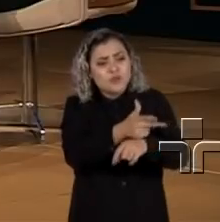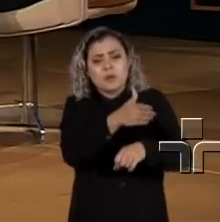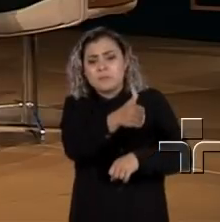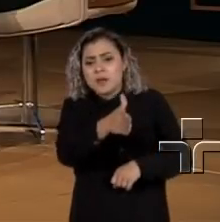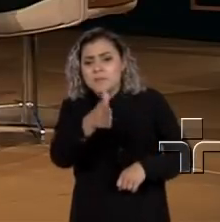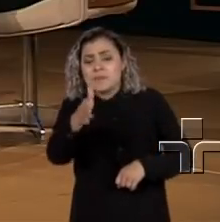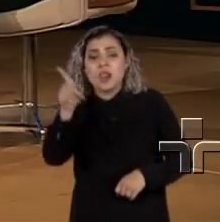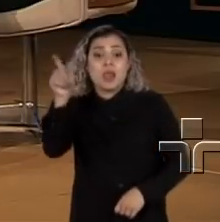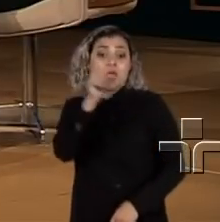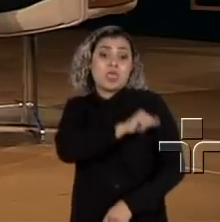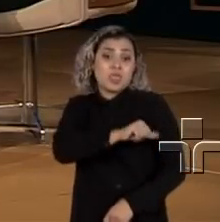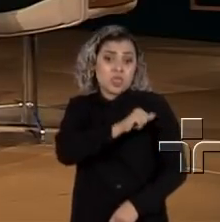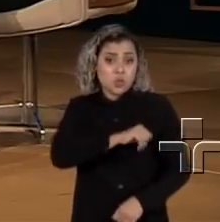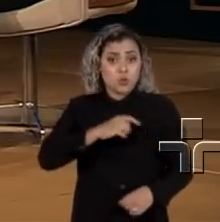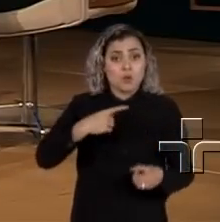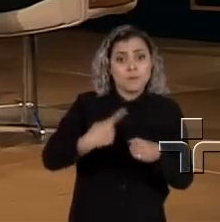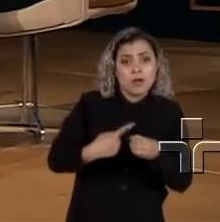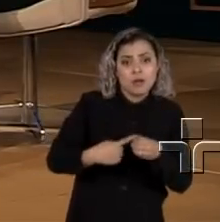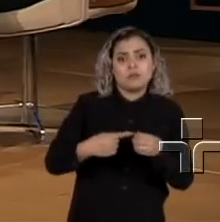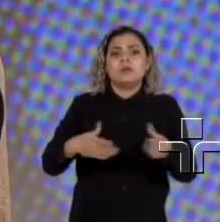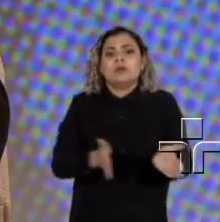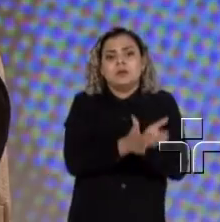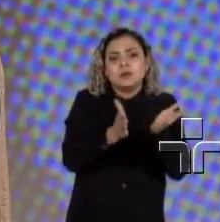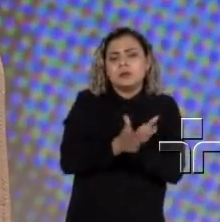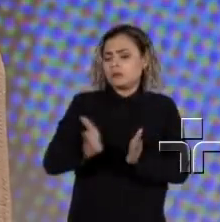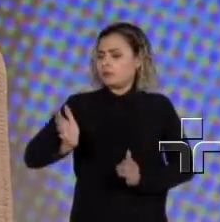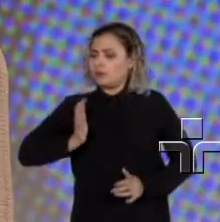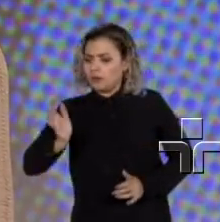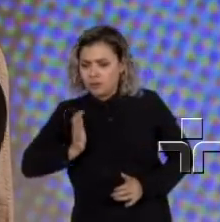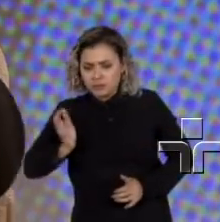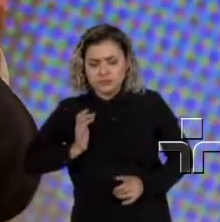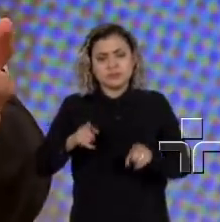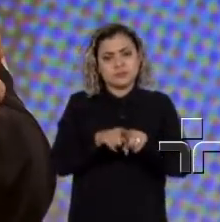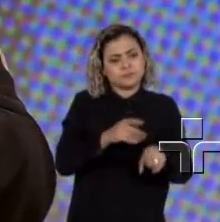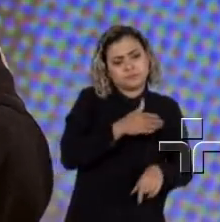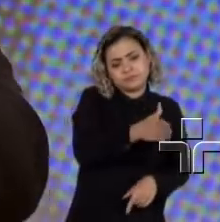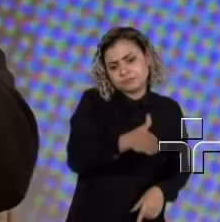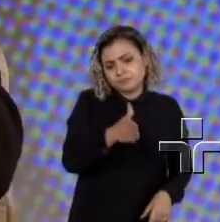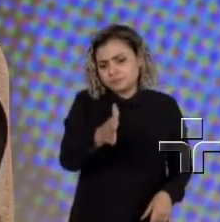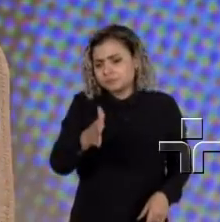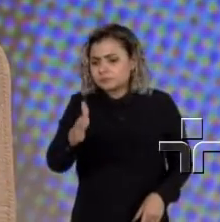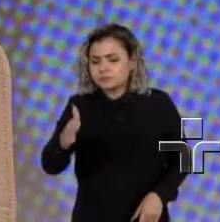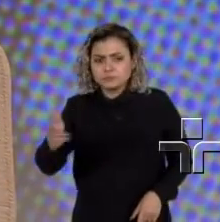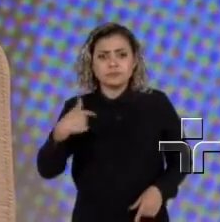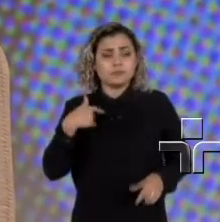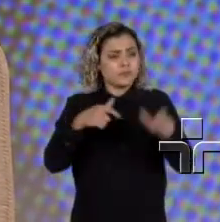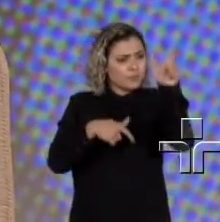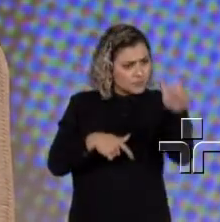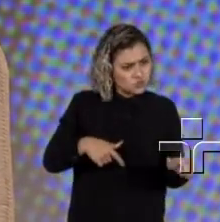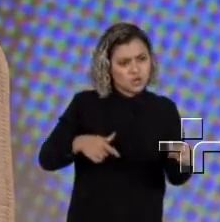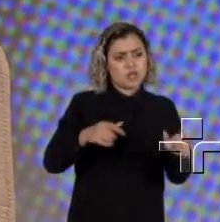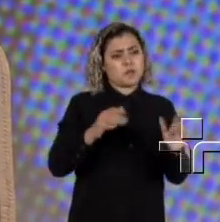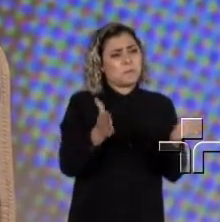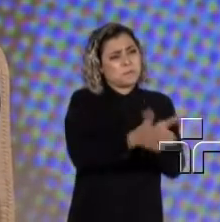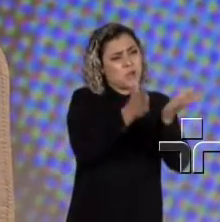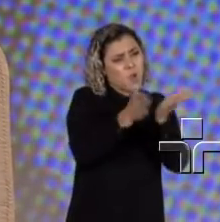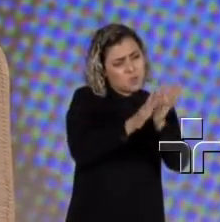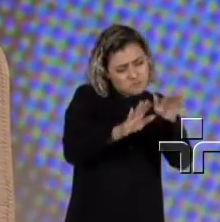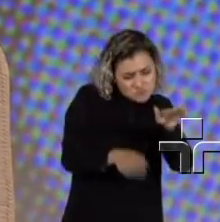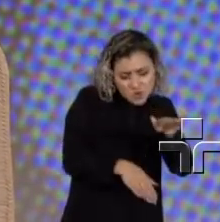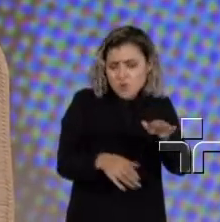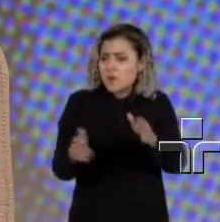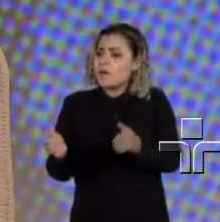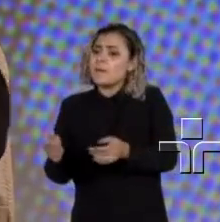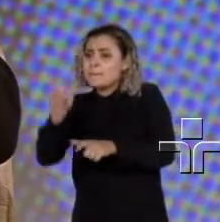conhecendo o Rio de Janeiro, os bairros pobres, os bairros ricos, fazendo personagens pobres, personagens, não sei o que,